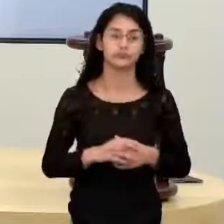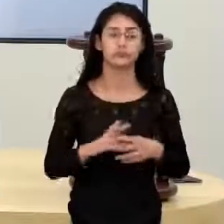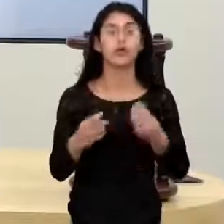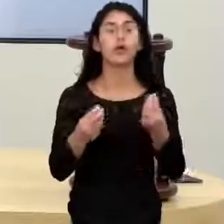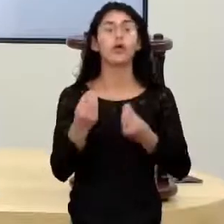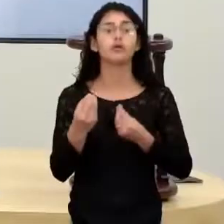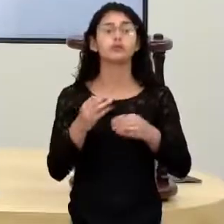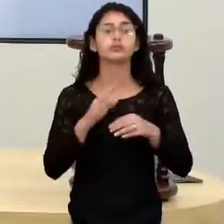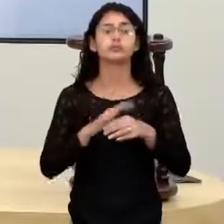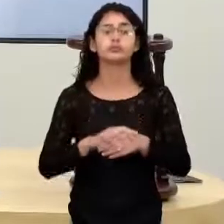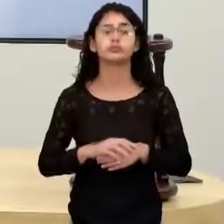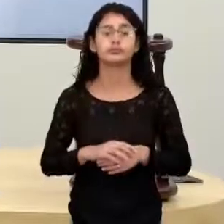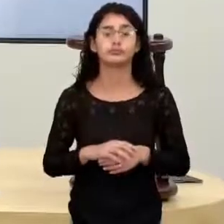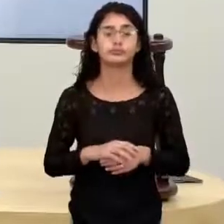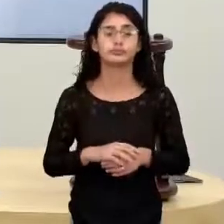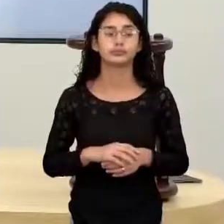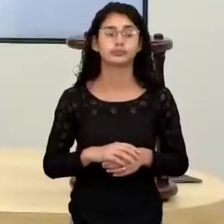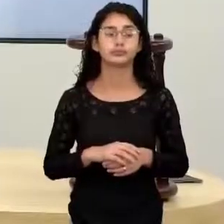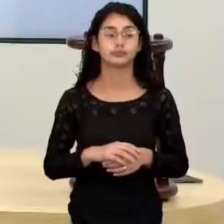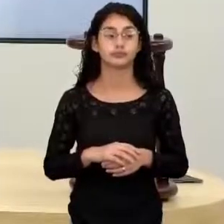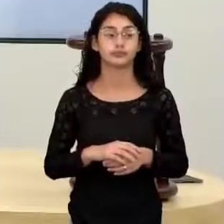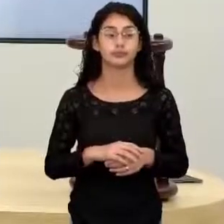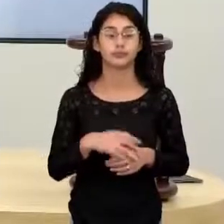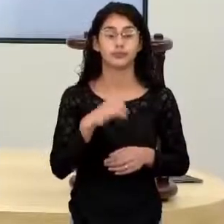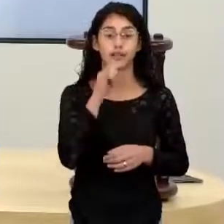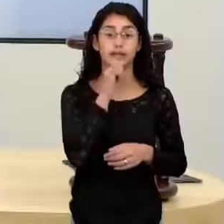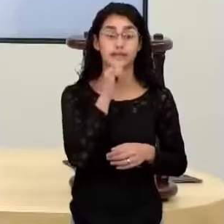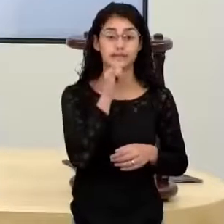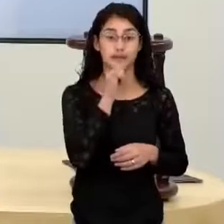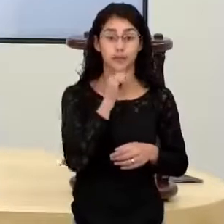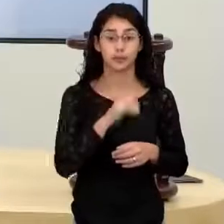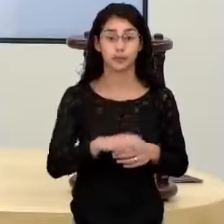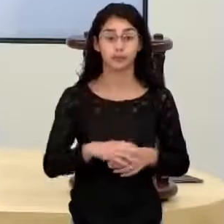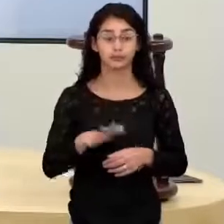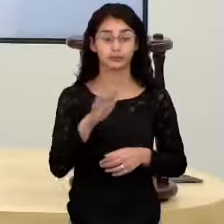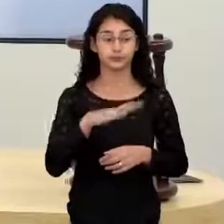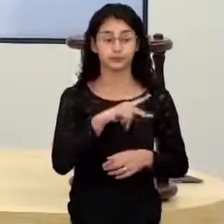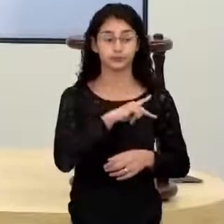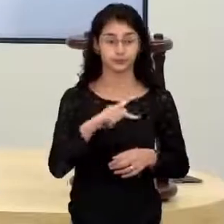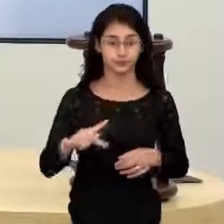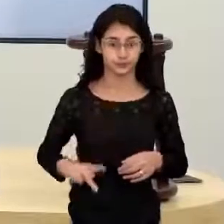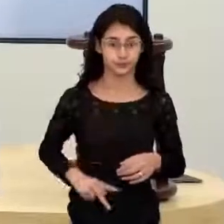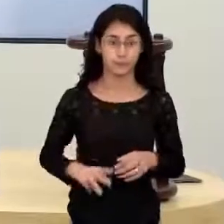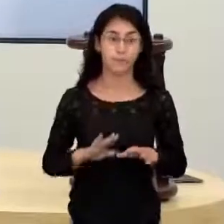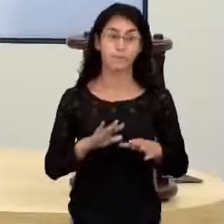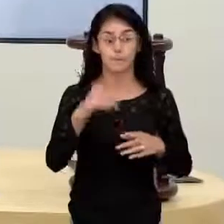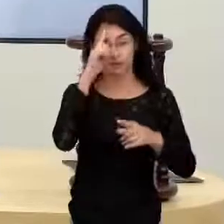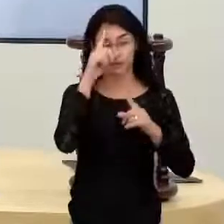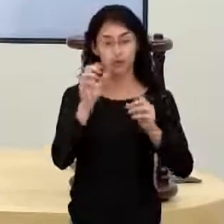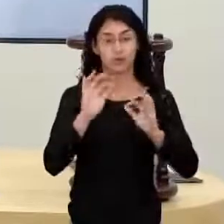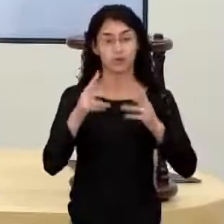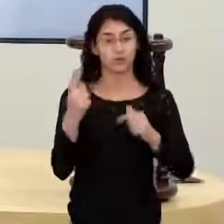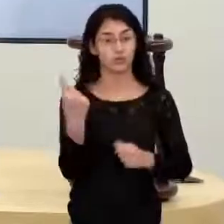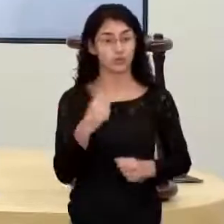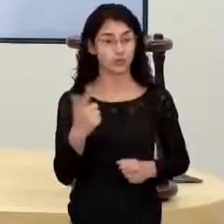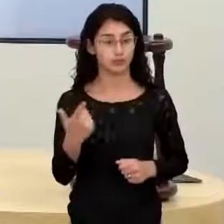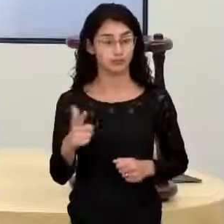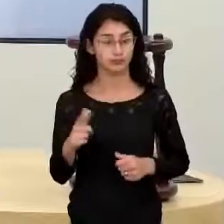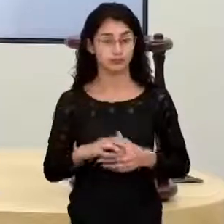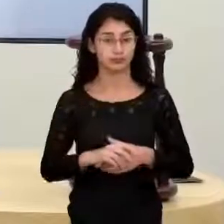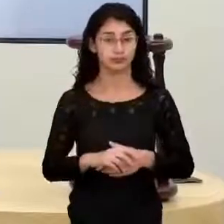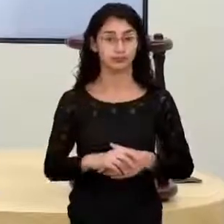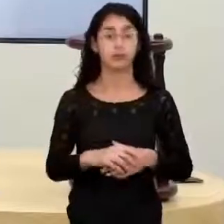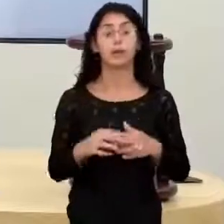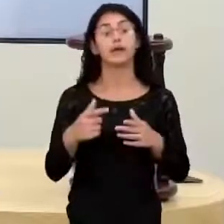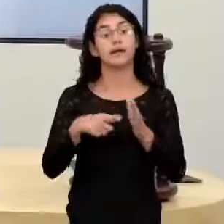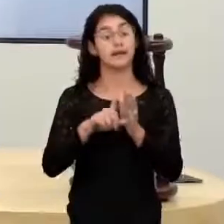funciona? Por exemplo, ó, nós estamos em um sistema presidencialista, mas o presidente ele não manda em tudo sozinho, porque antes de mais nada, vocês